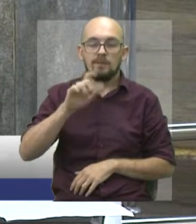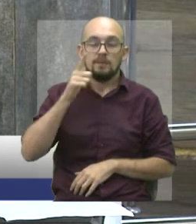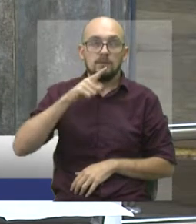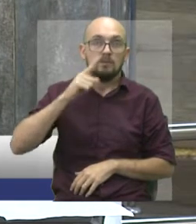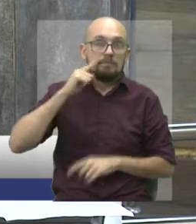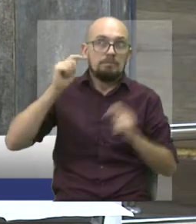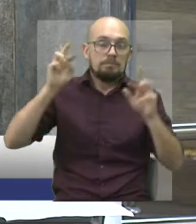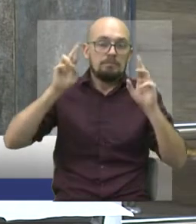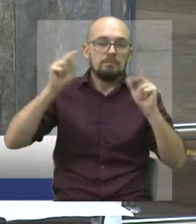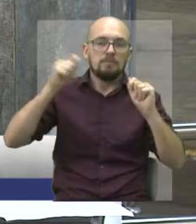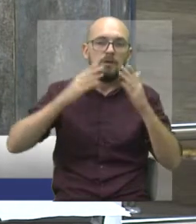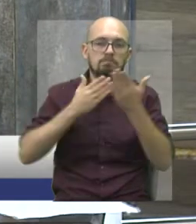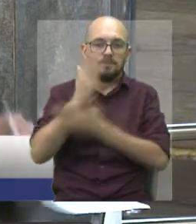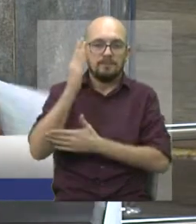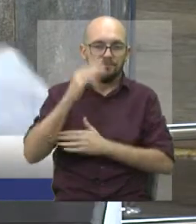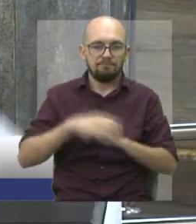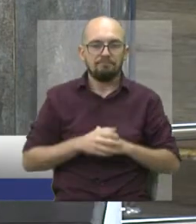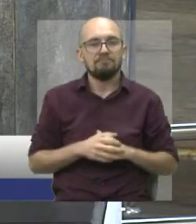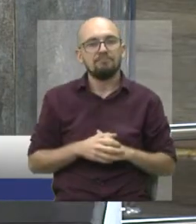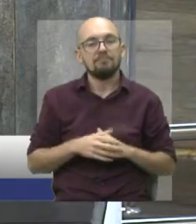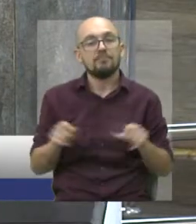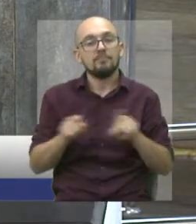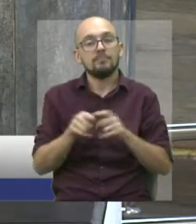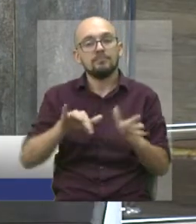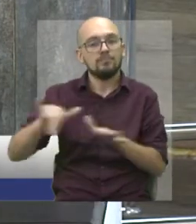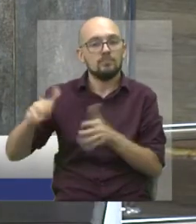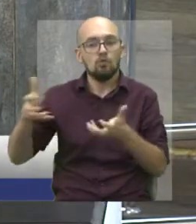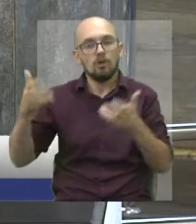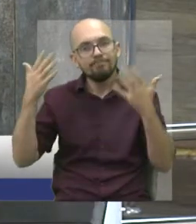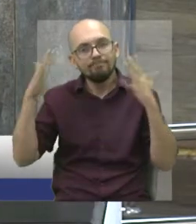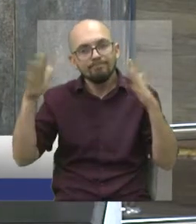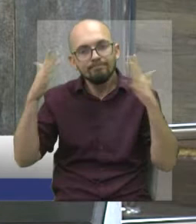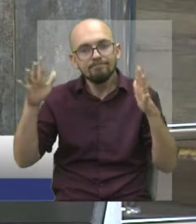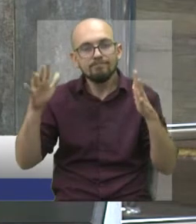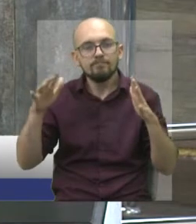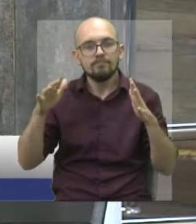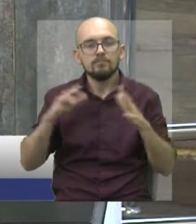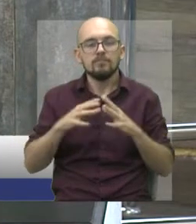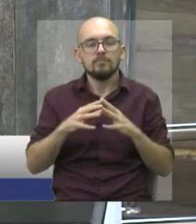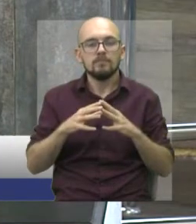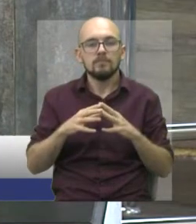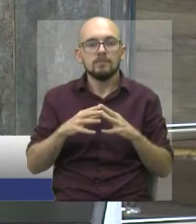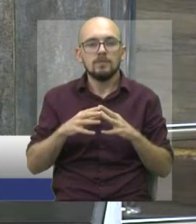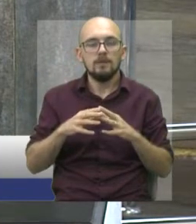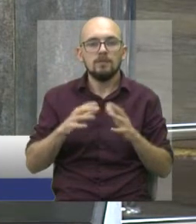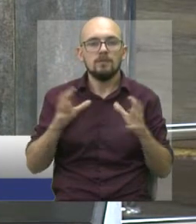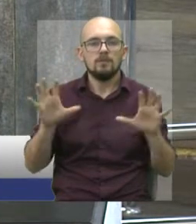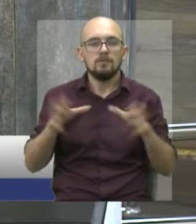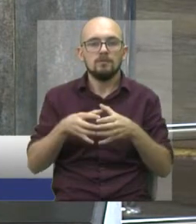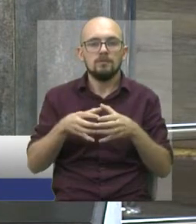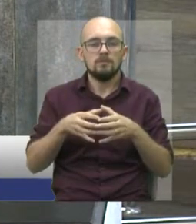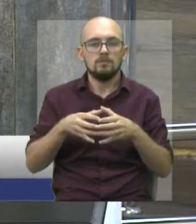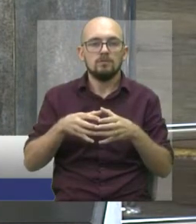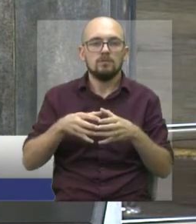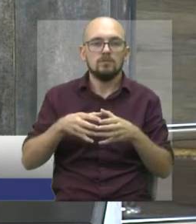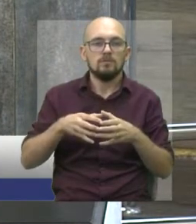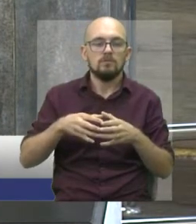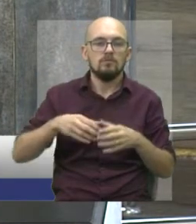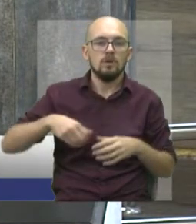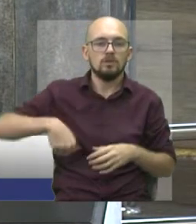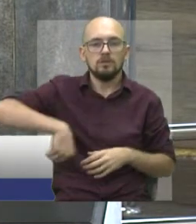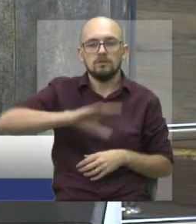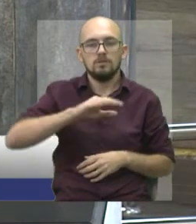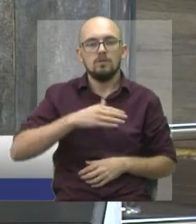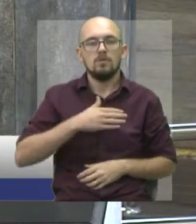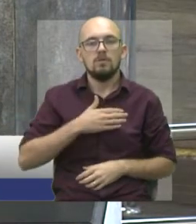classificação. E também quero aqui parabenizar aos bochófilos da equipe de Pouso Alegre, que vem disputando o campeonato de bocha do